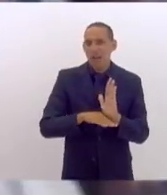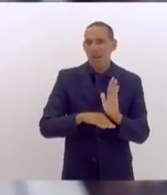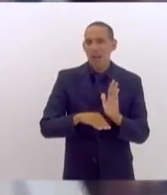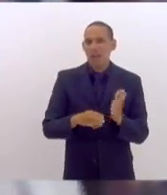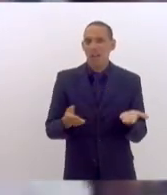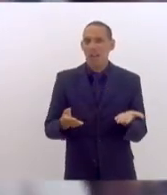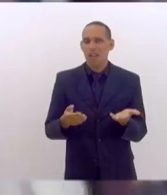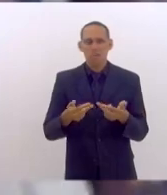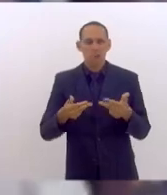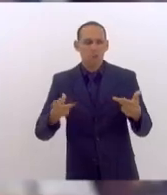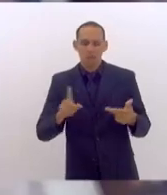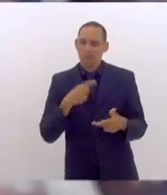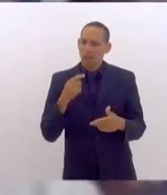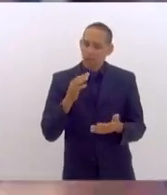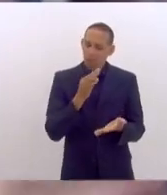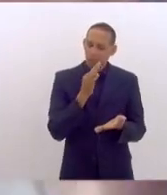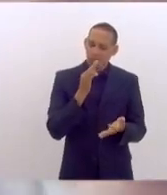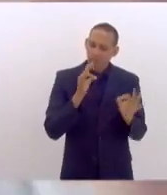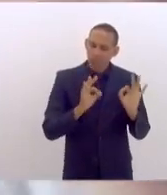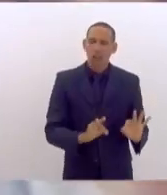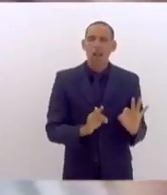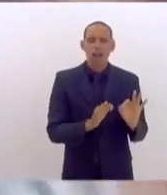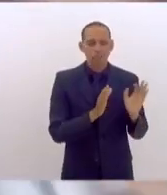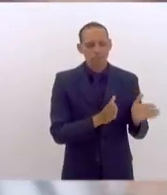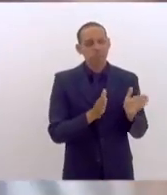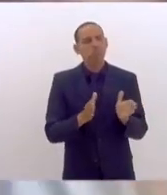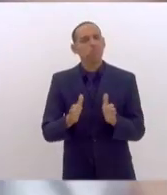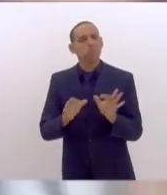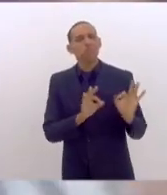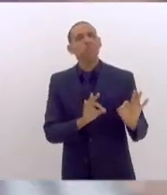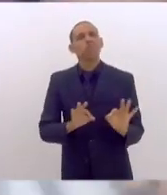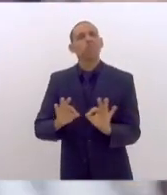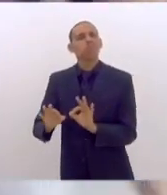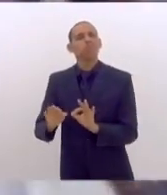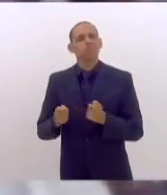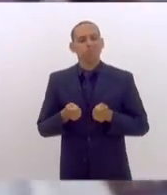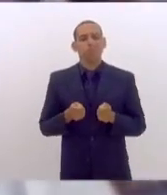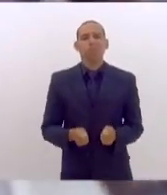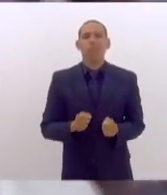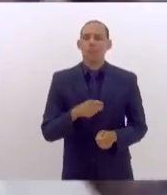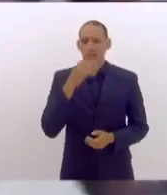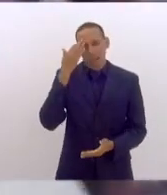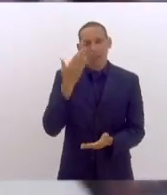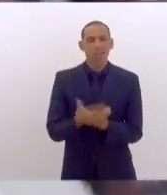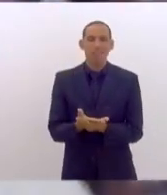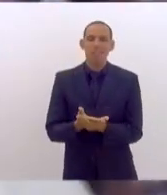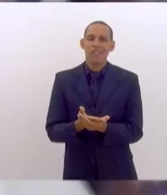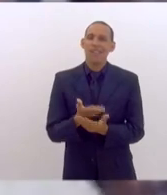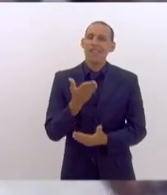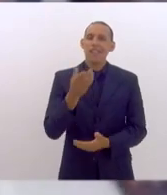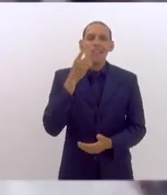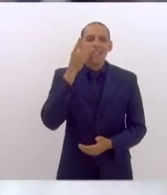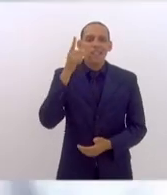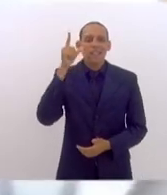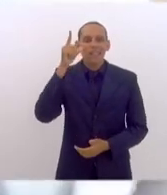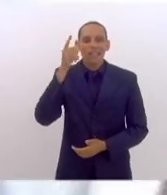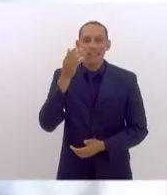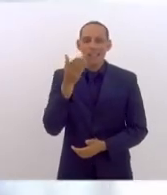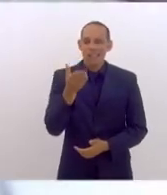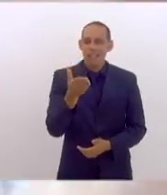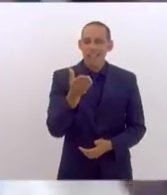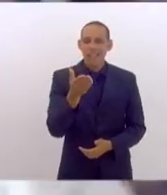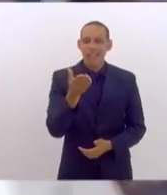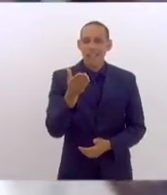agir realmente com firmeza em relação aquilo que a gente acredita adaptada no tinha quando